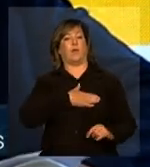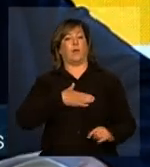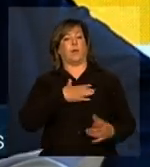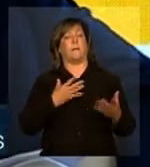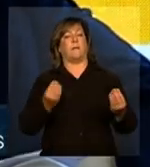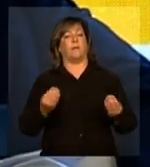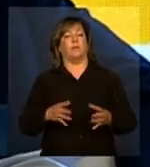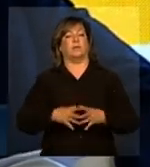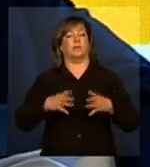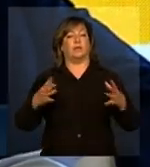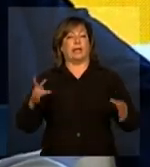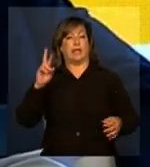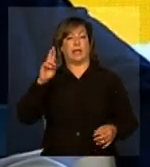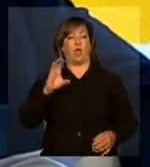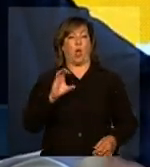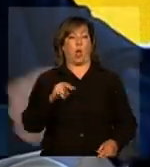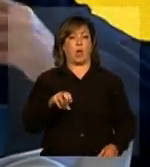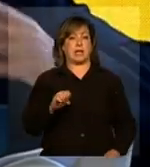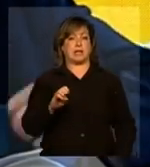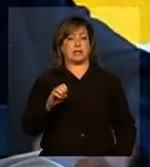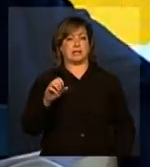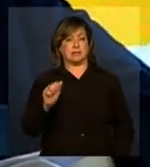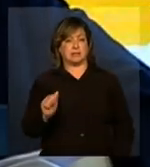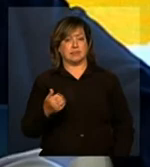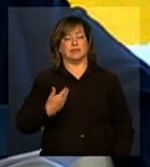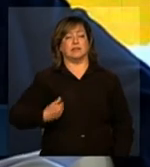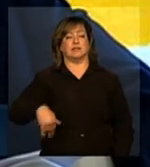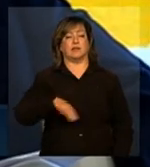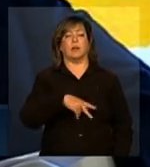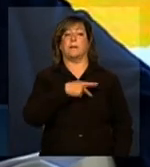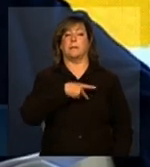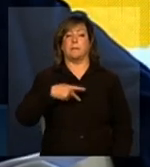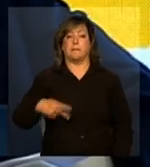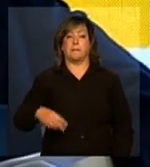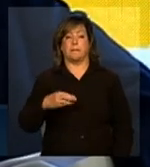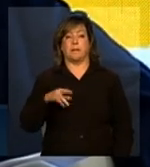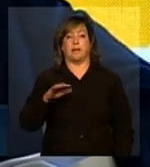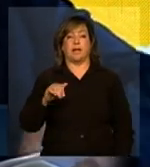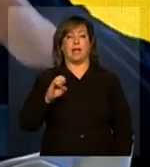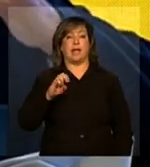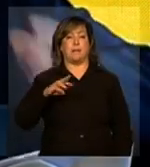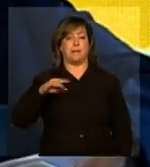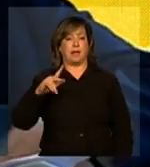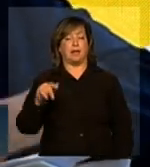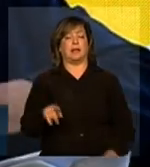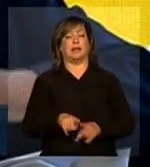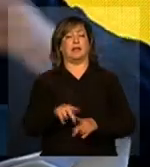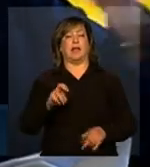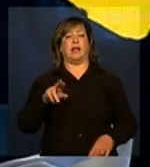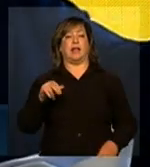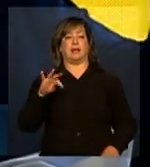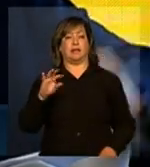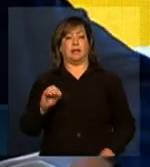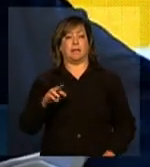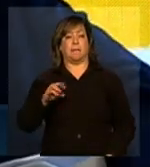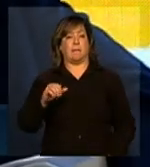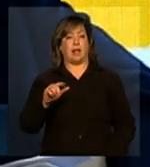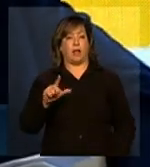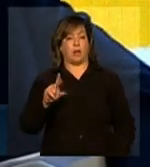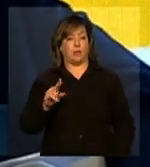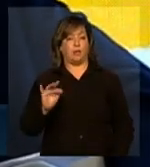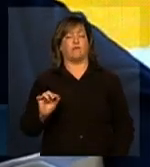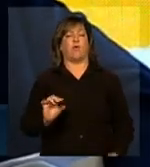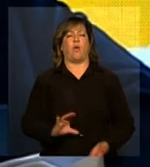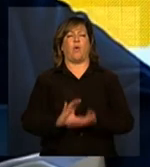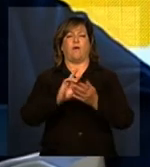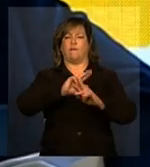grande de representar o Conceia, com nossa presidente Maria Emília, com Renato Maluf, com tantos conselheiros que estão